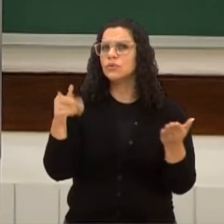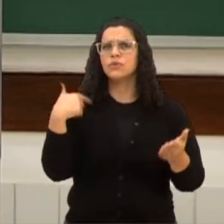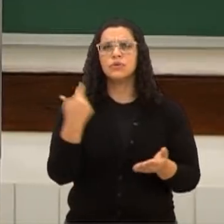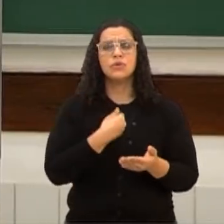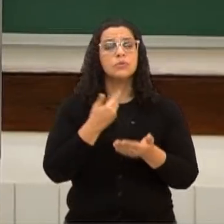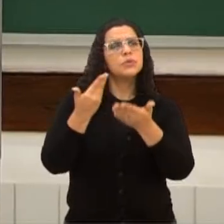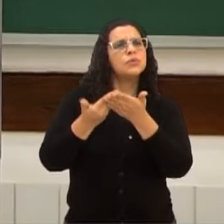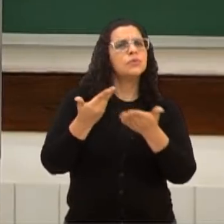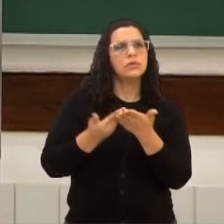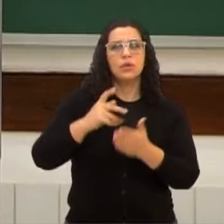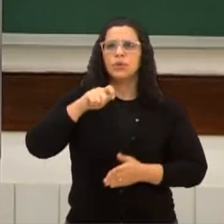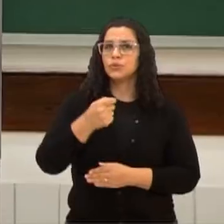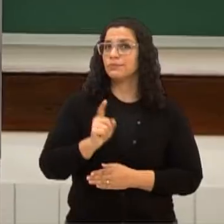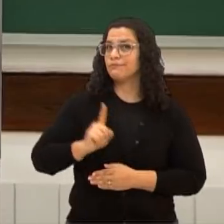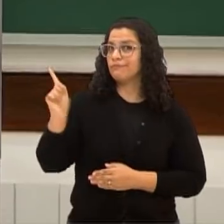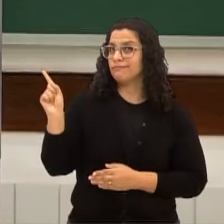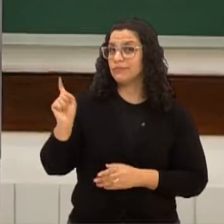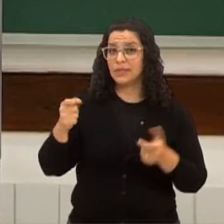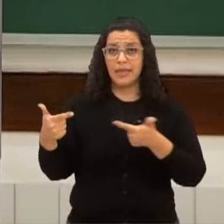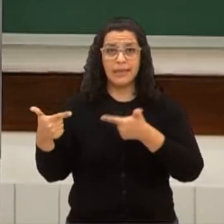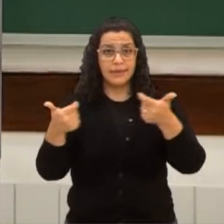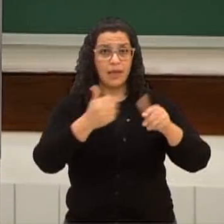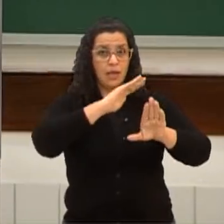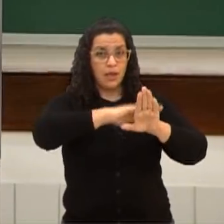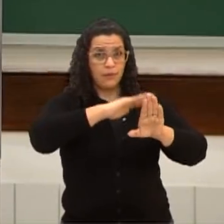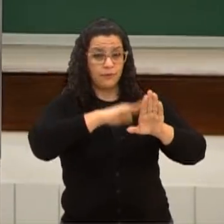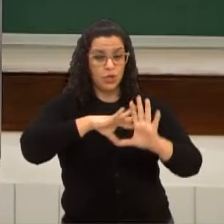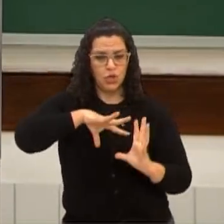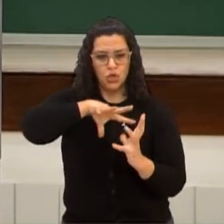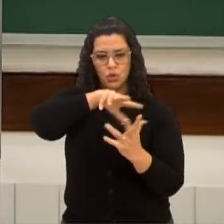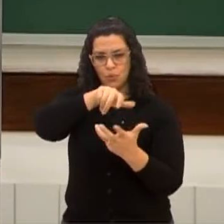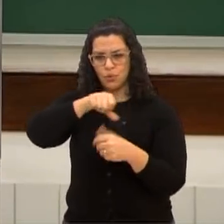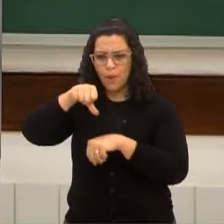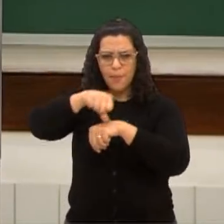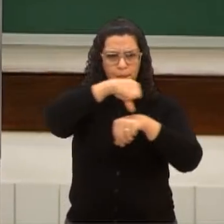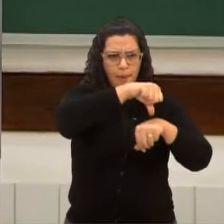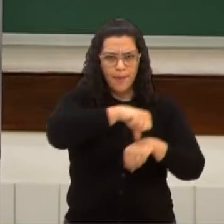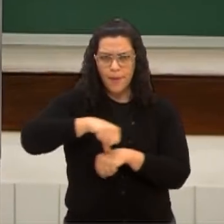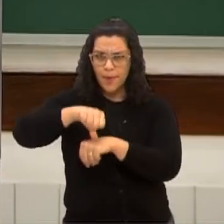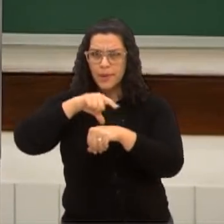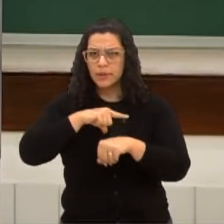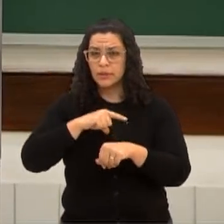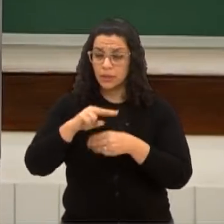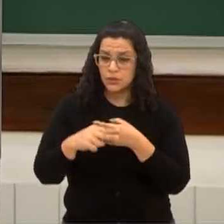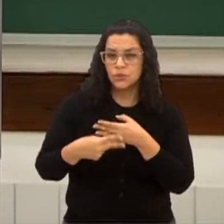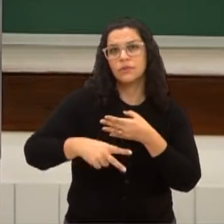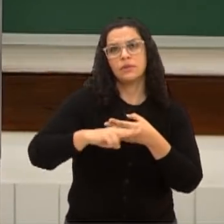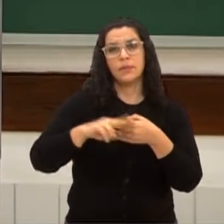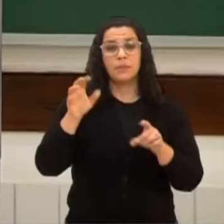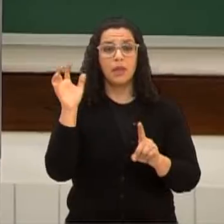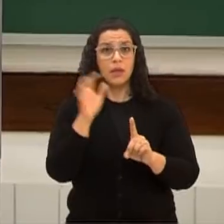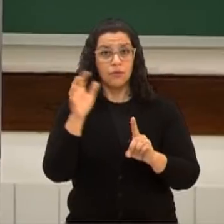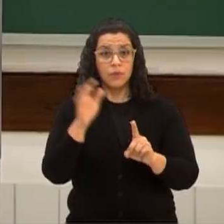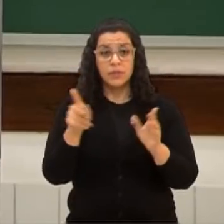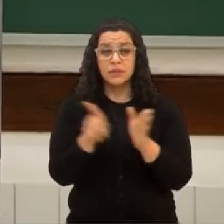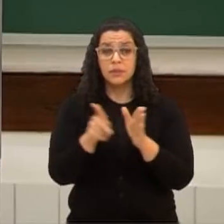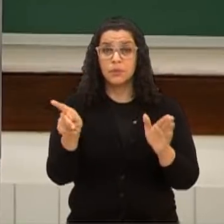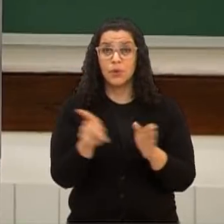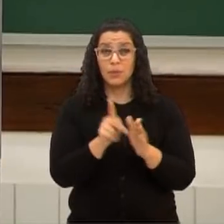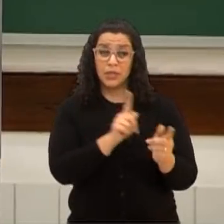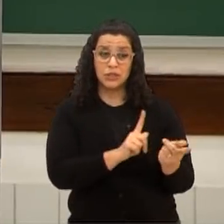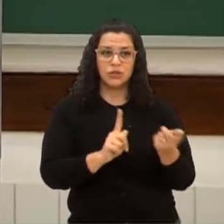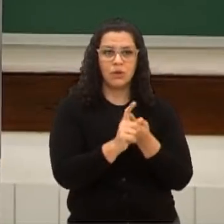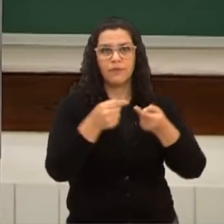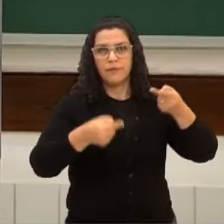nós vamos tratar sobre a Guerra Fria e o mundo multipolar, as consequências e a influência na geopolítica